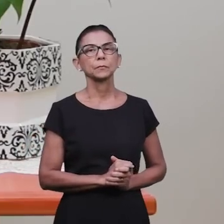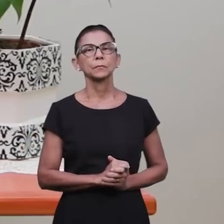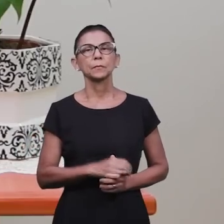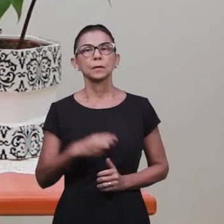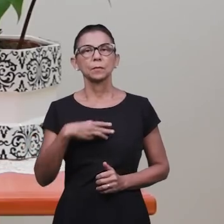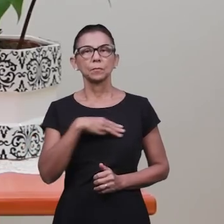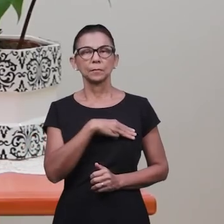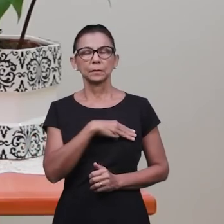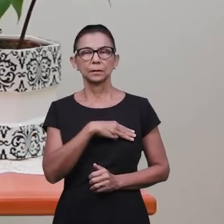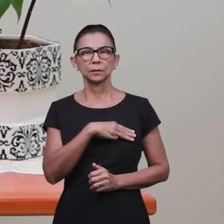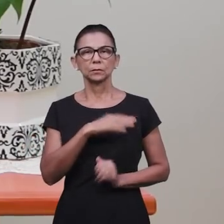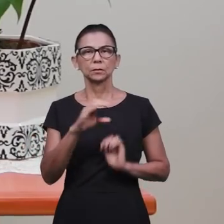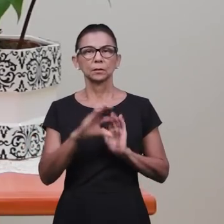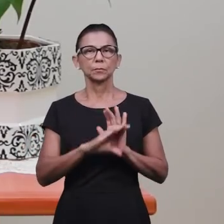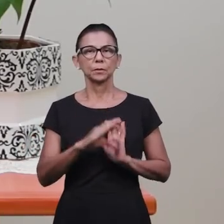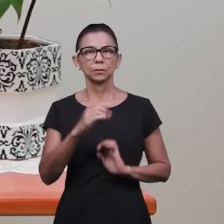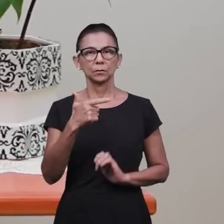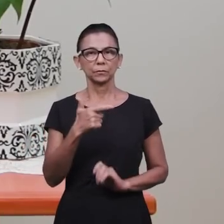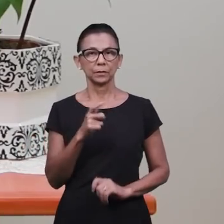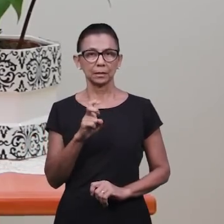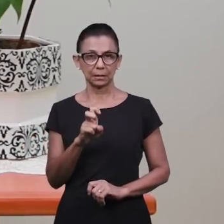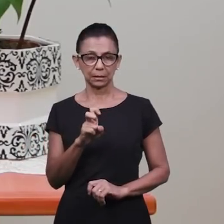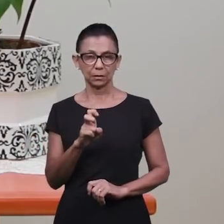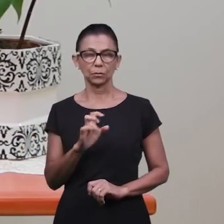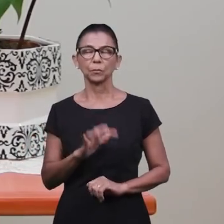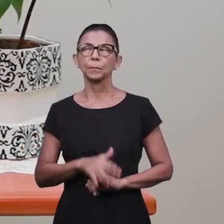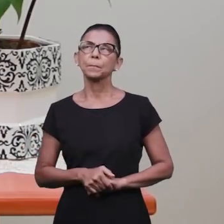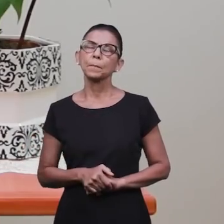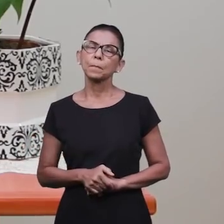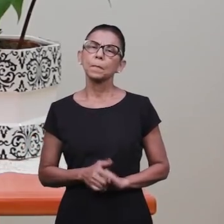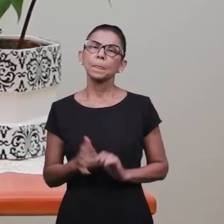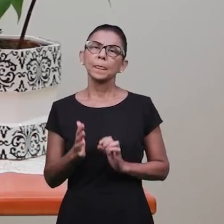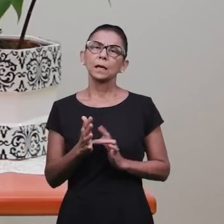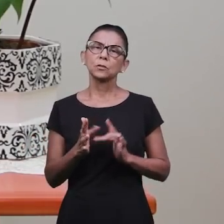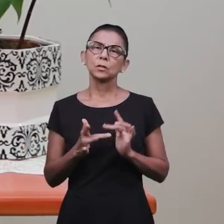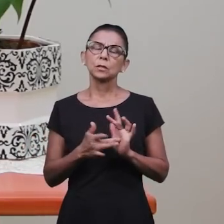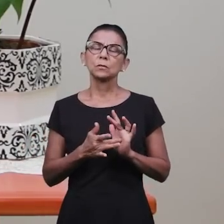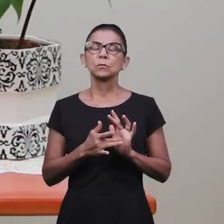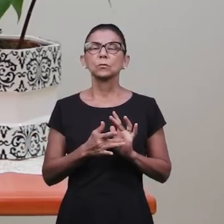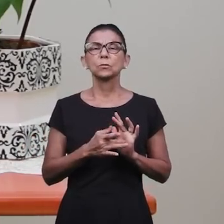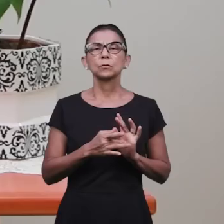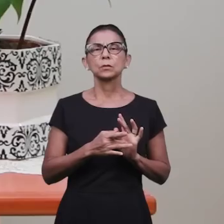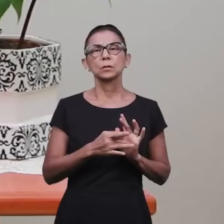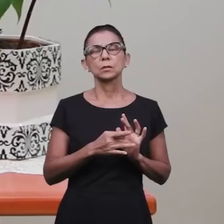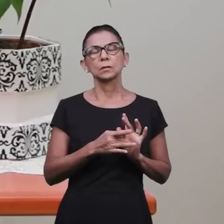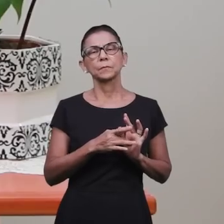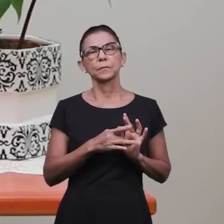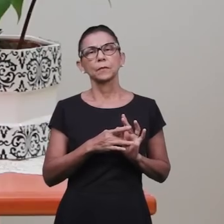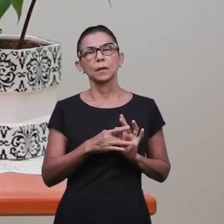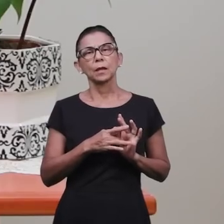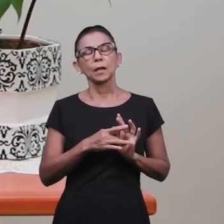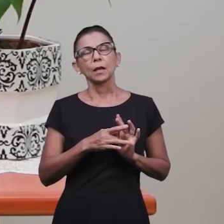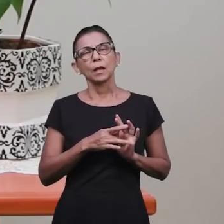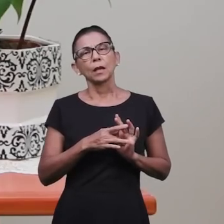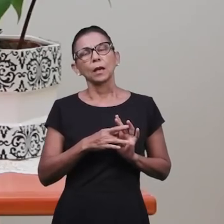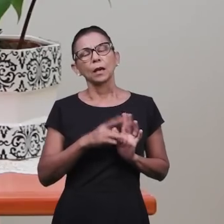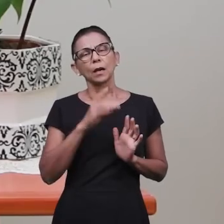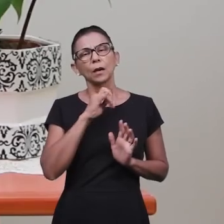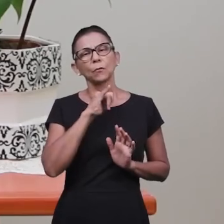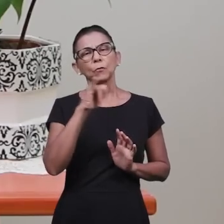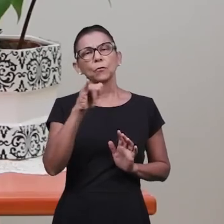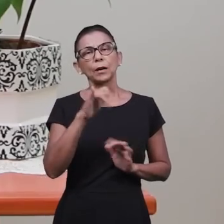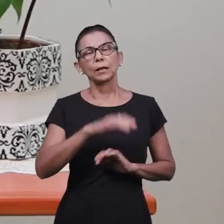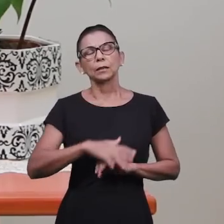Jesus, em Mateus 25, ele conta uma parábola, a parábola das